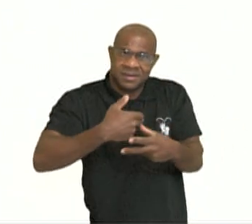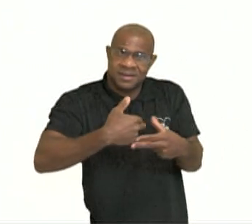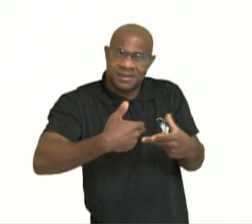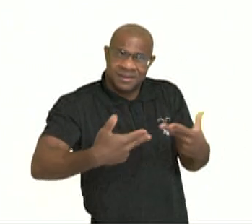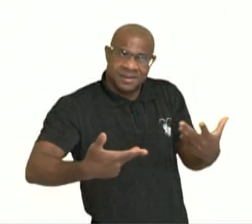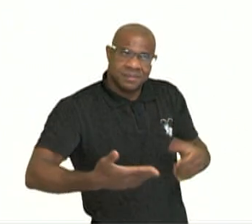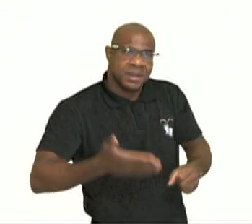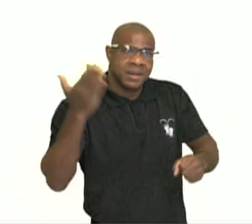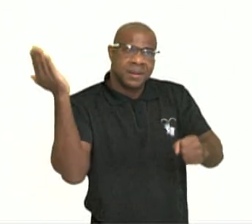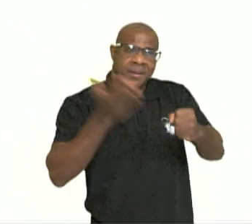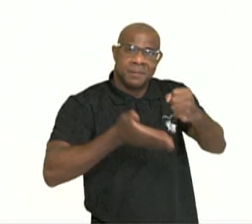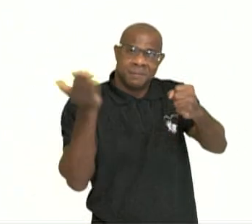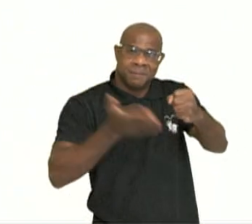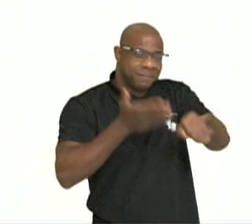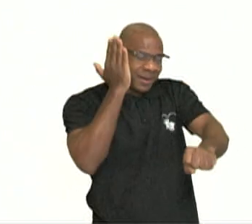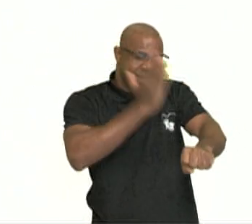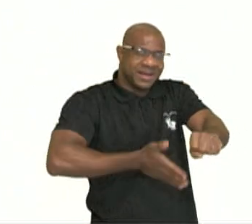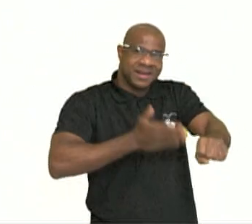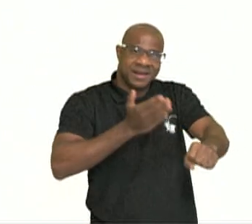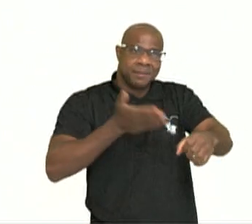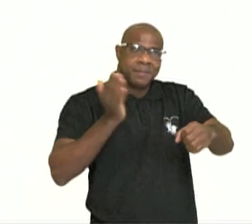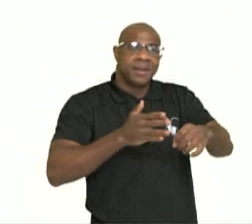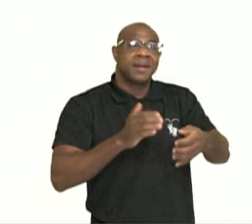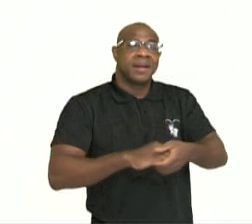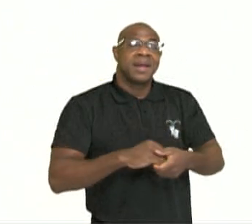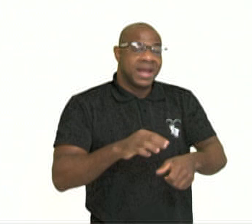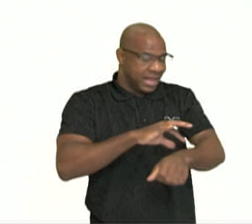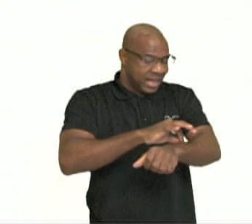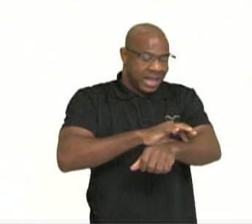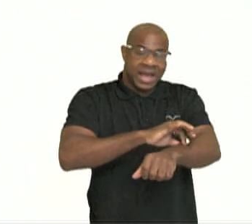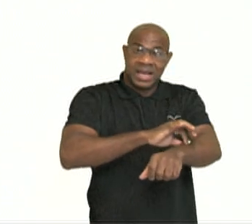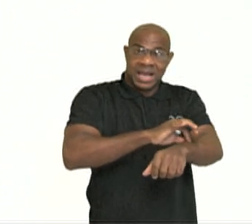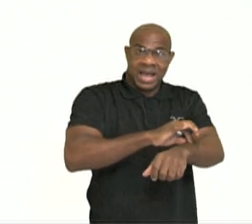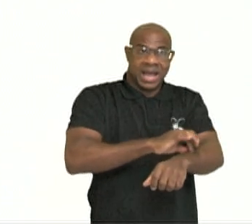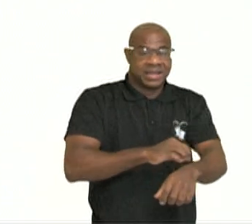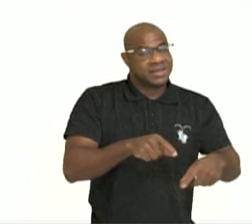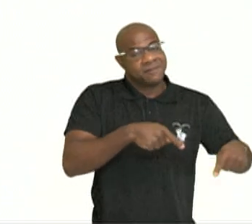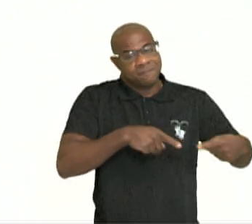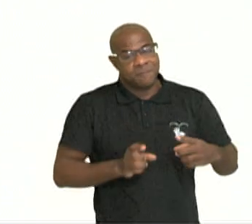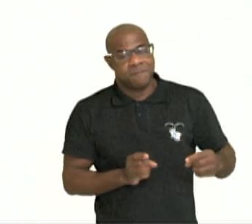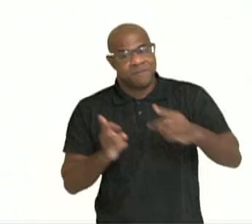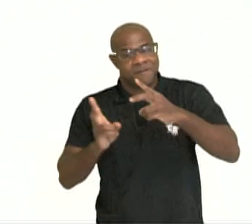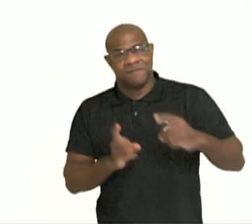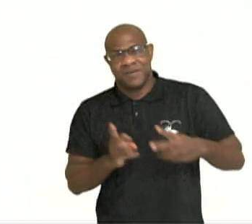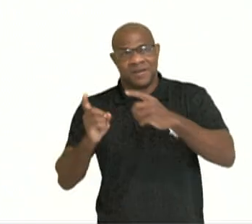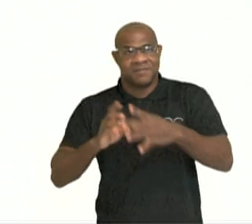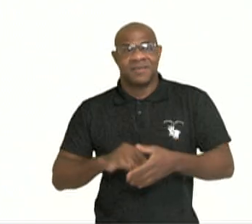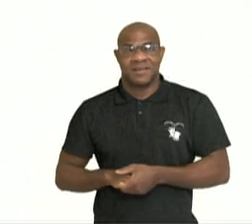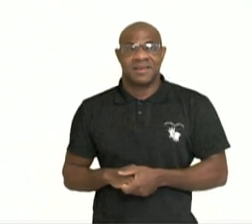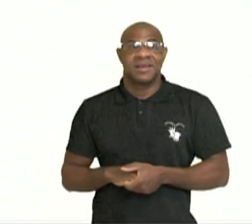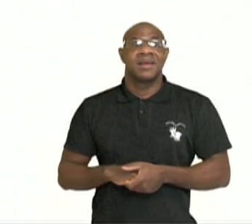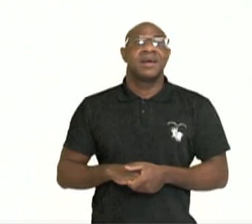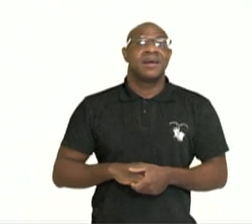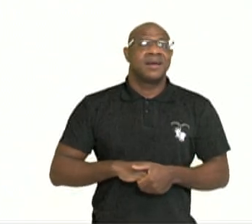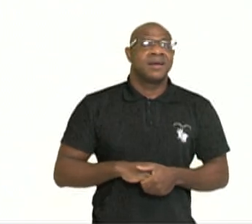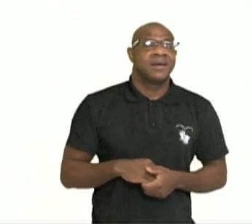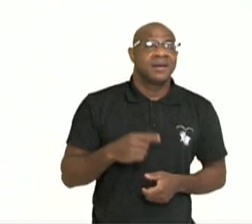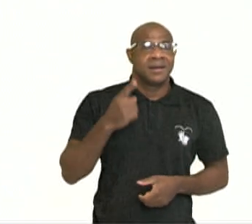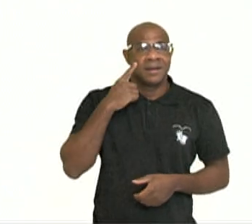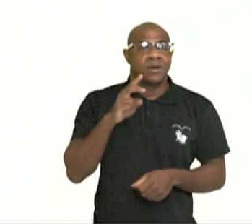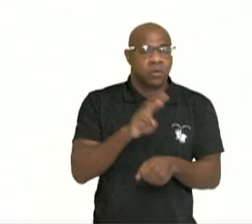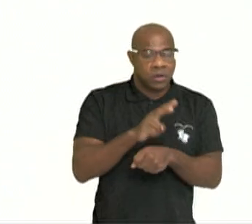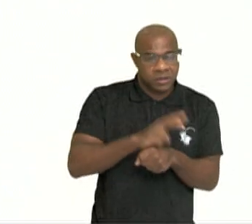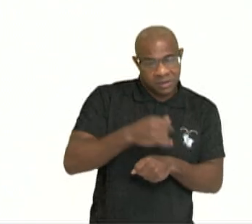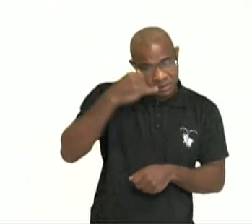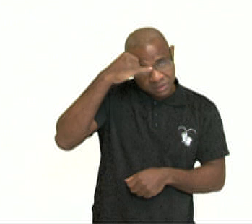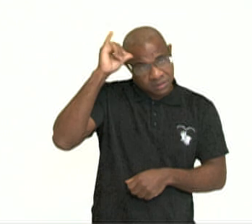corte, ou seja, essa carne vai chegar até a nossa mesa para servir de alimento. Por isso que a gente fala de criação de